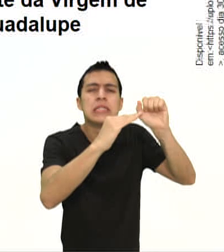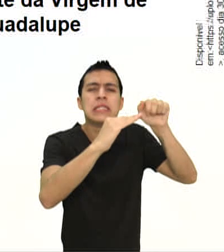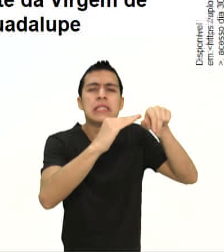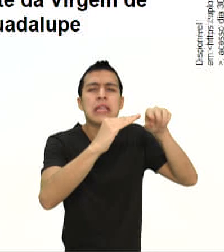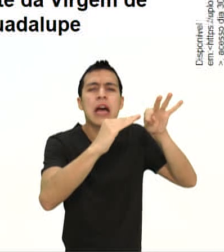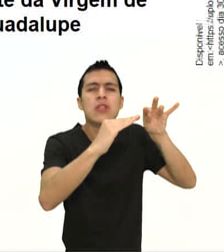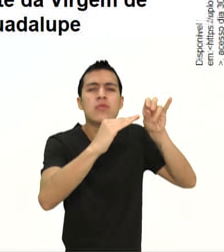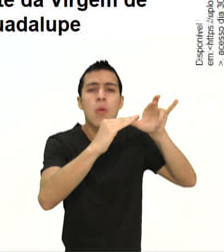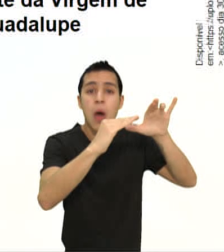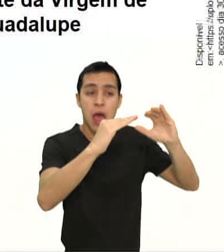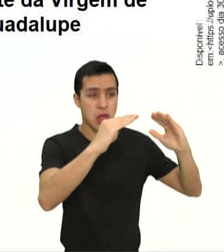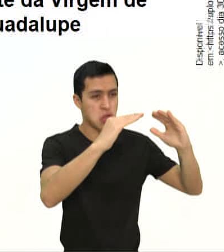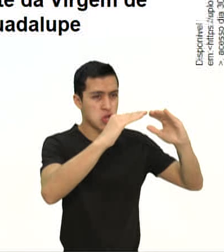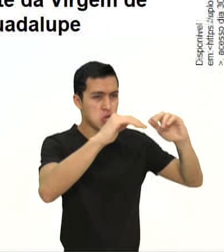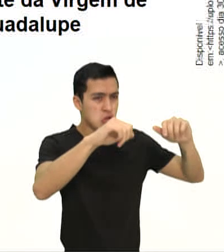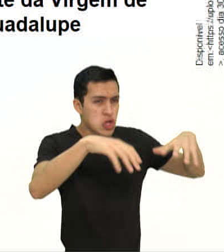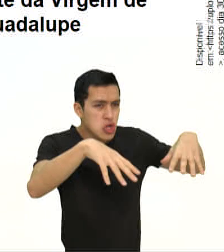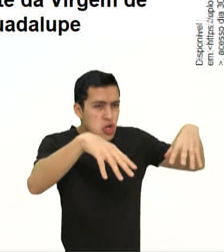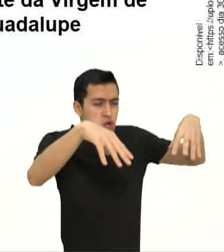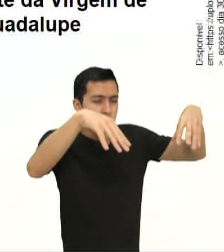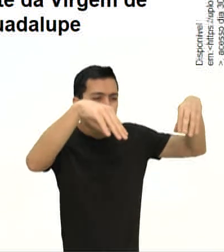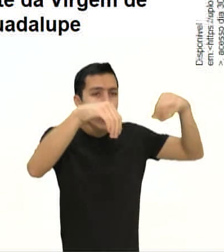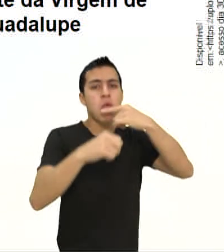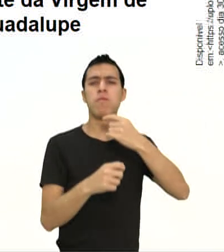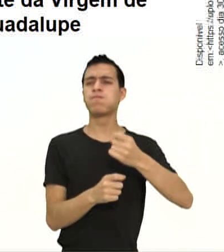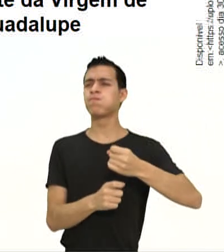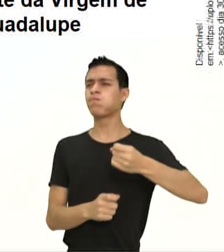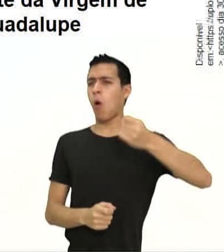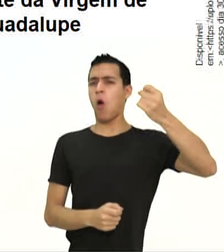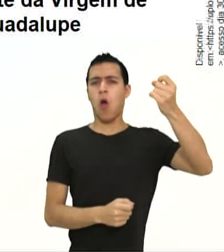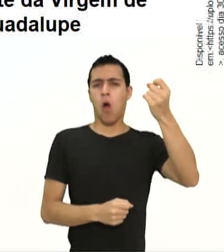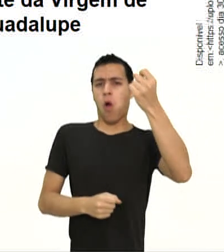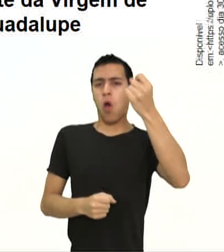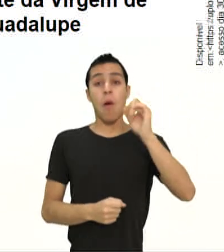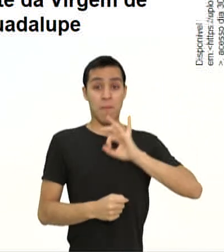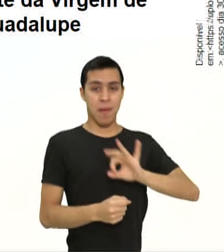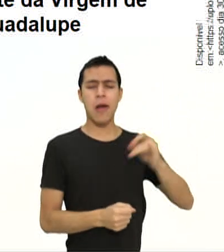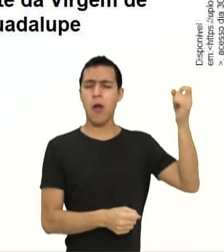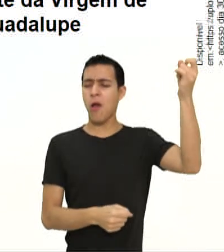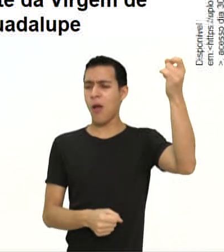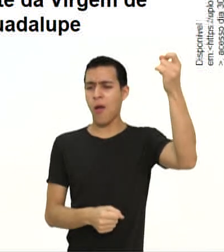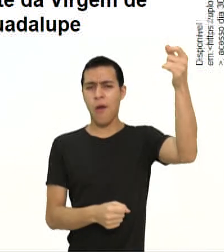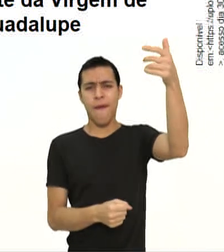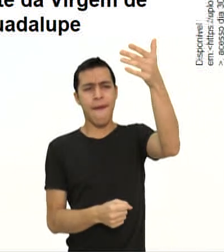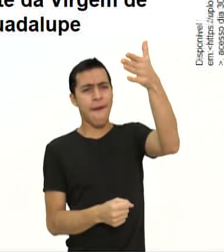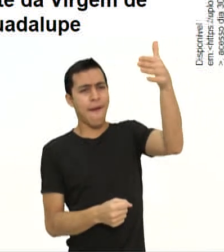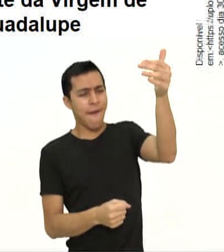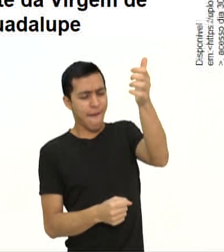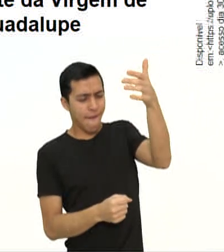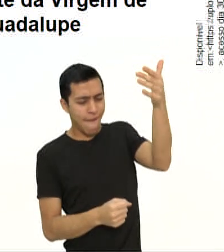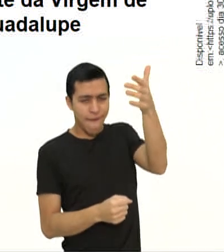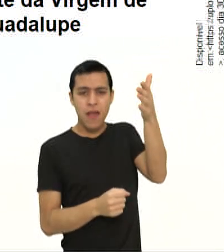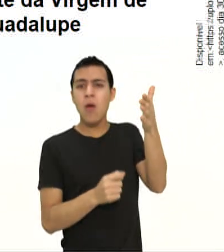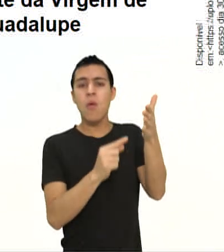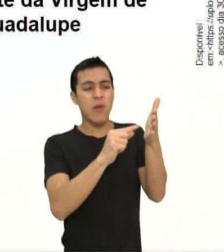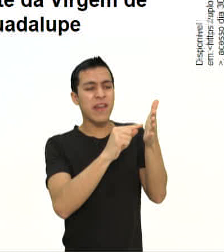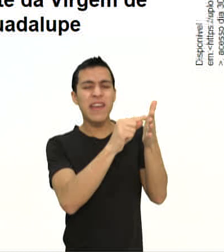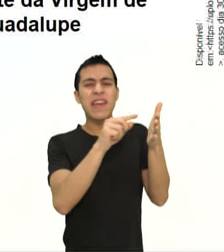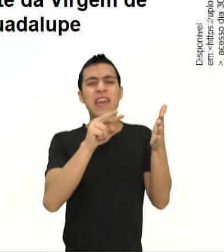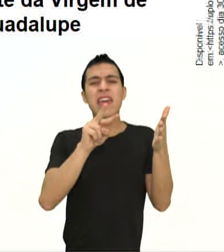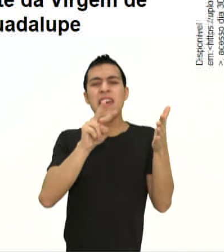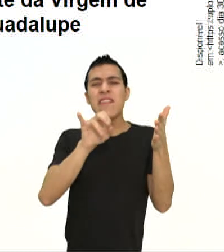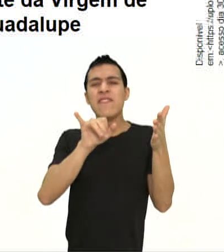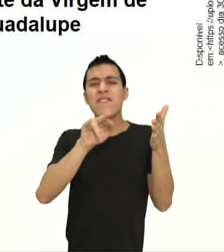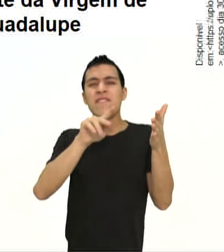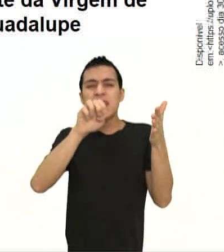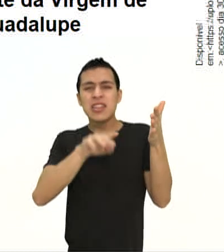Da onde o Padre Miguel sai lá com o estandarte é uma bandeira, tá? Com o estandarte da Virgem de Guadalupe. Então